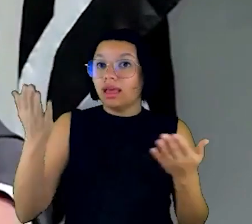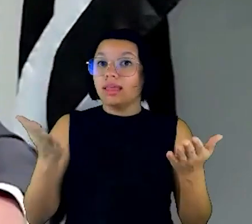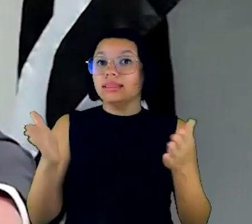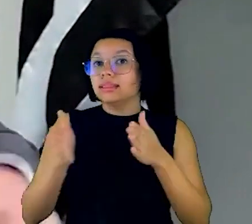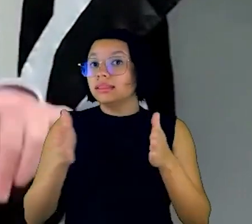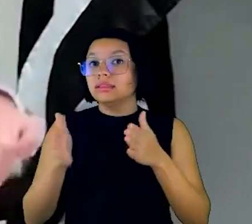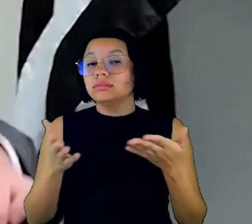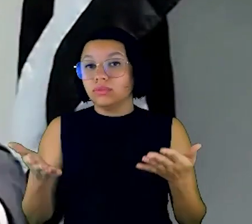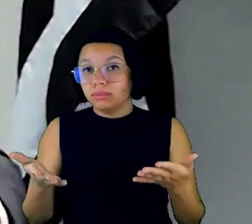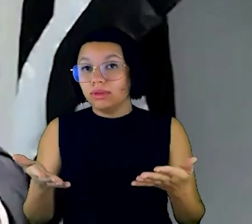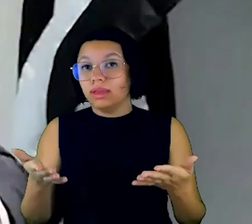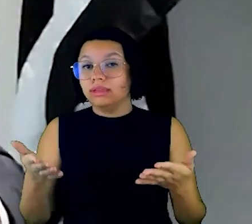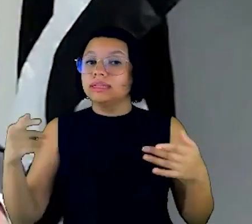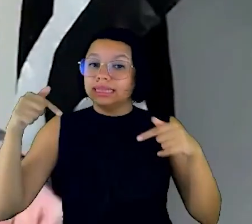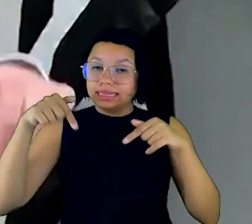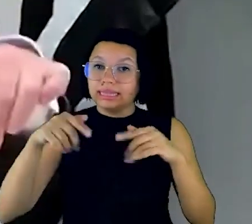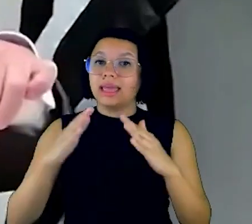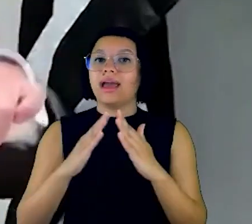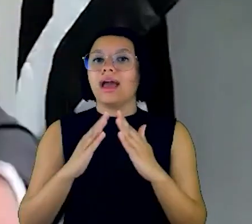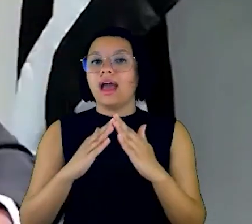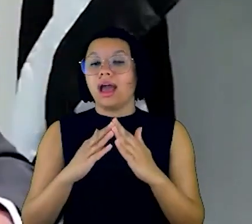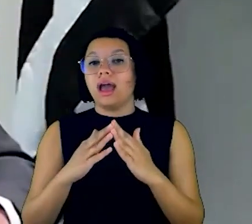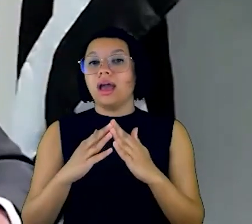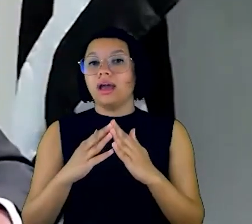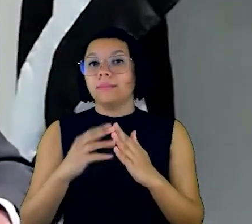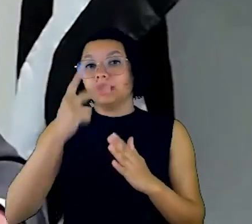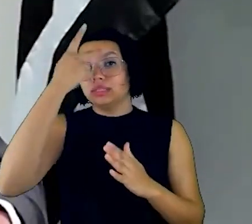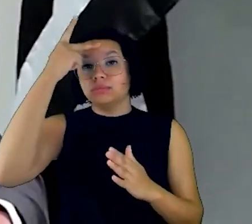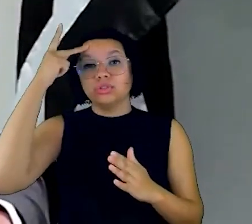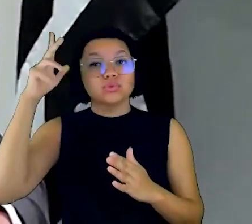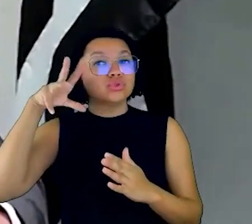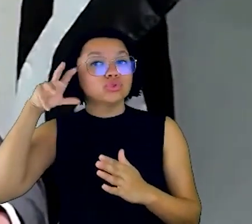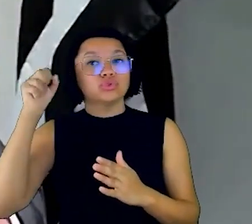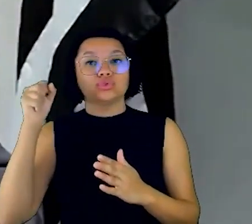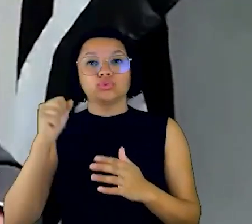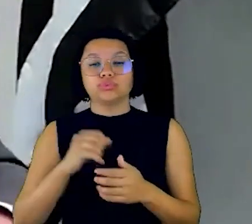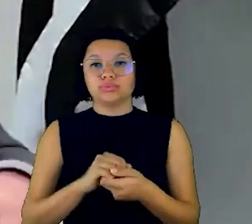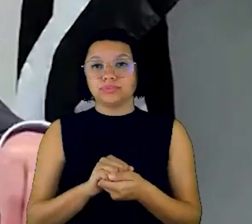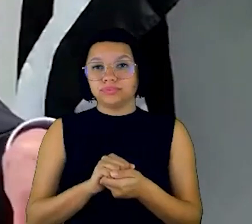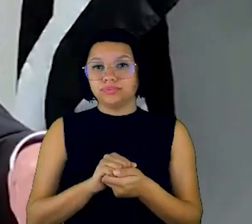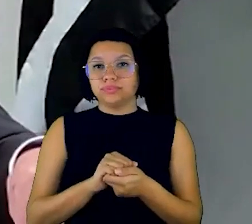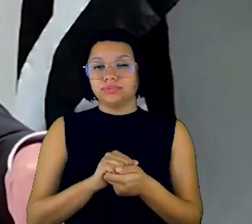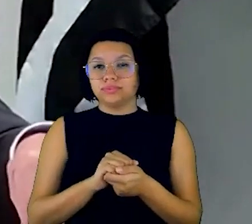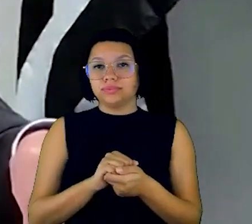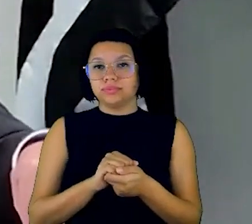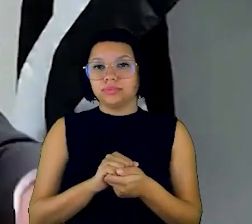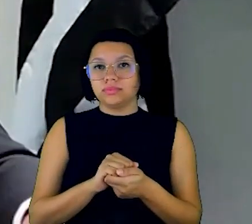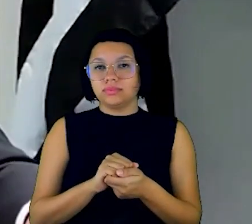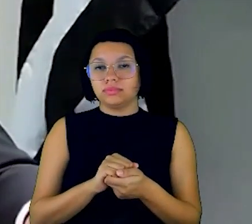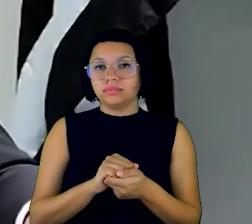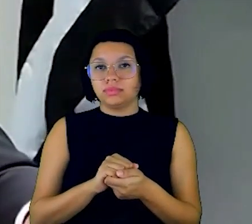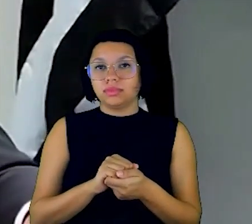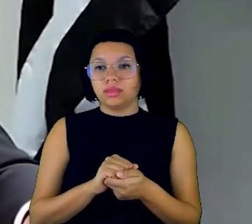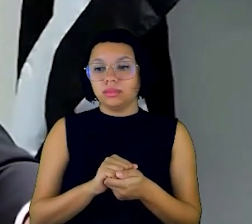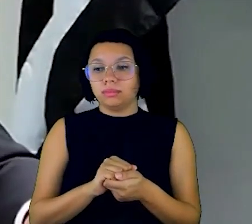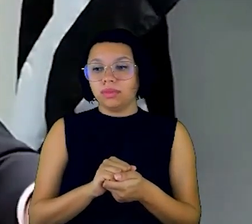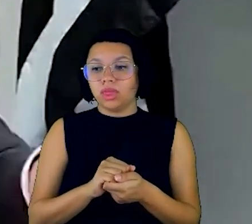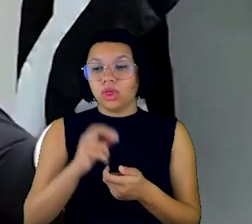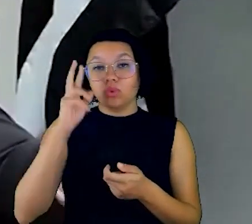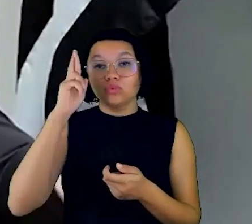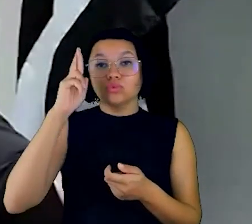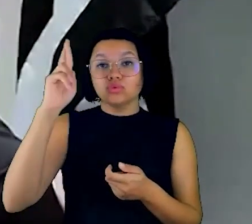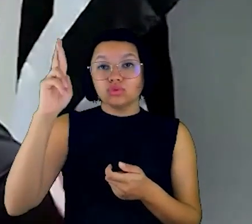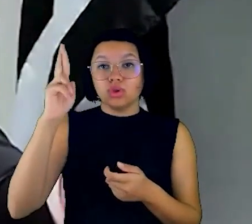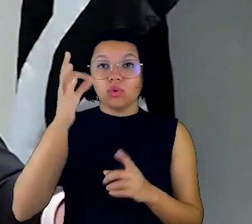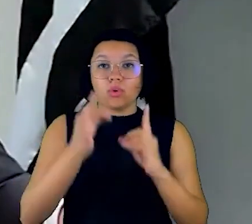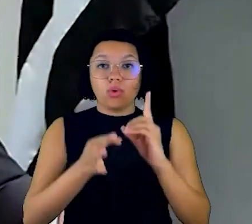nesse momento, nesta casa, pelas pessoas que estão nos ouvindo, pelos senhores desembargadores que